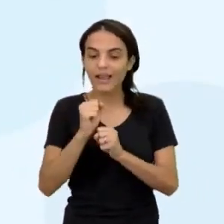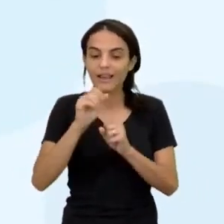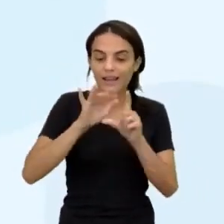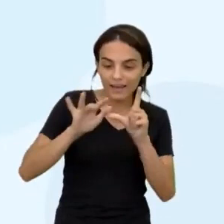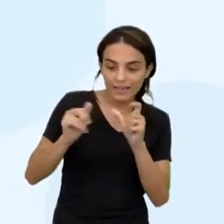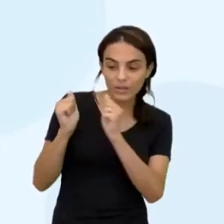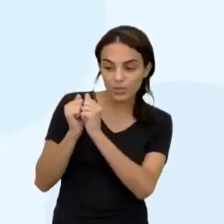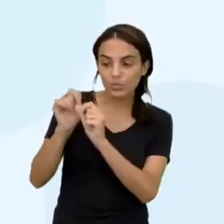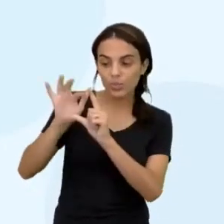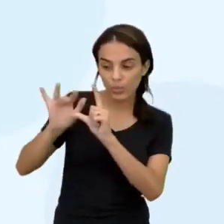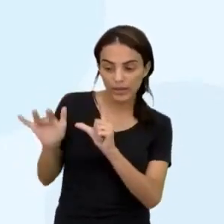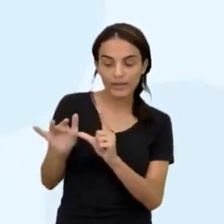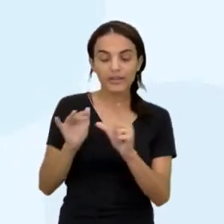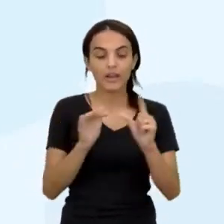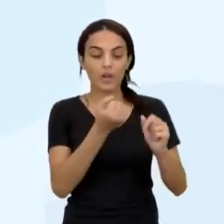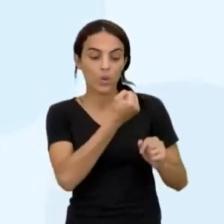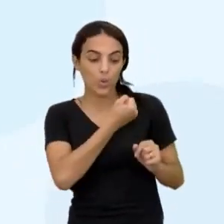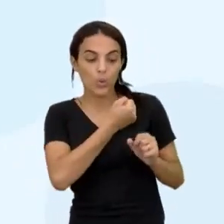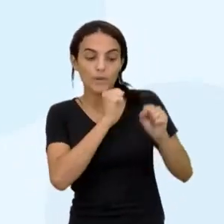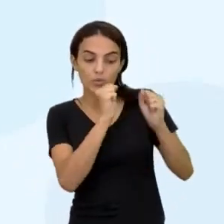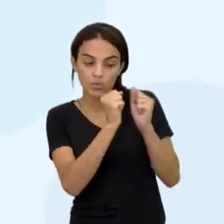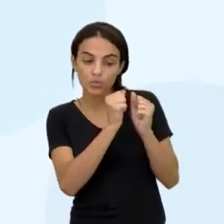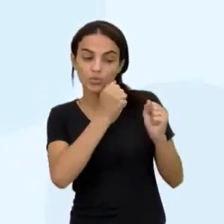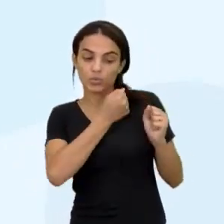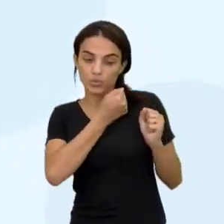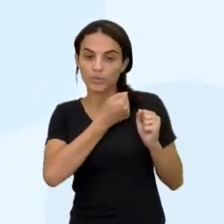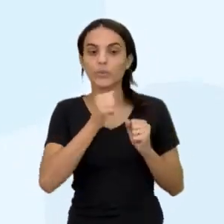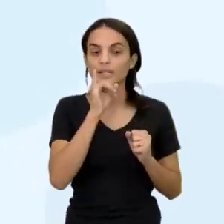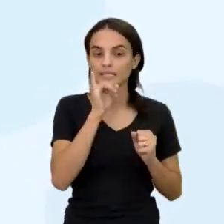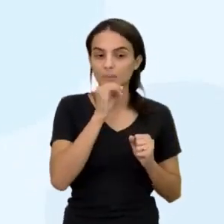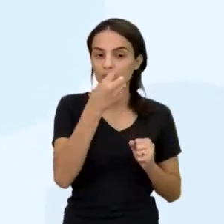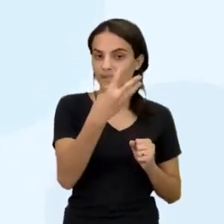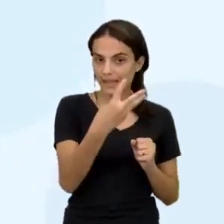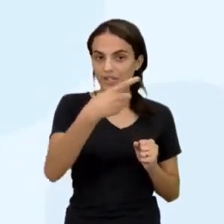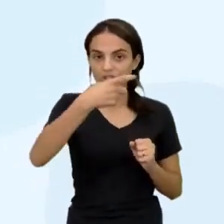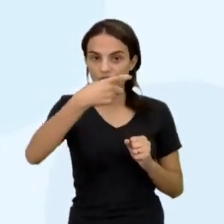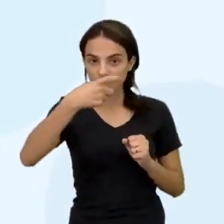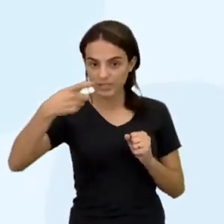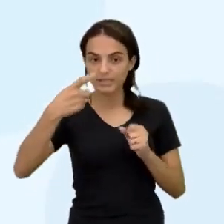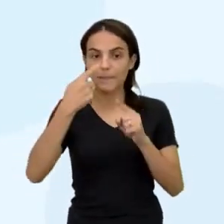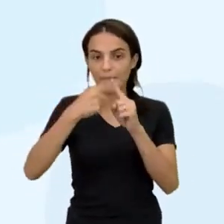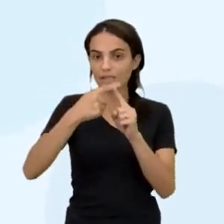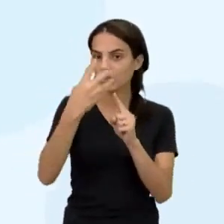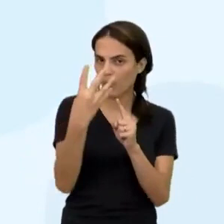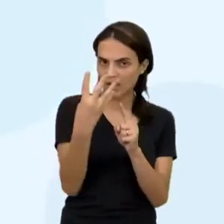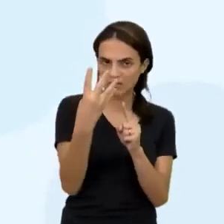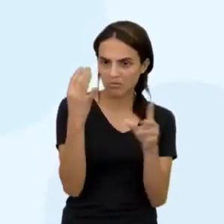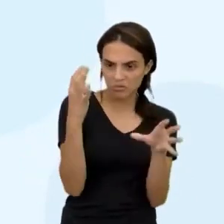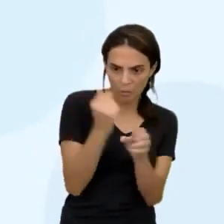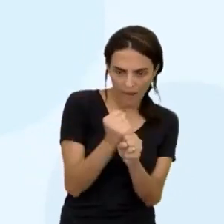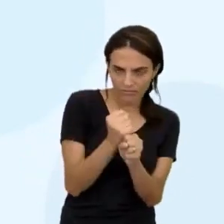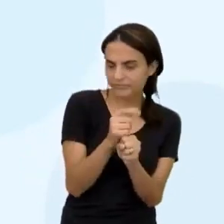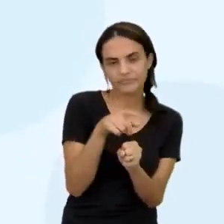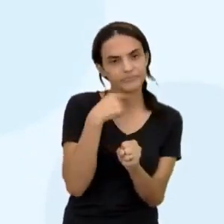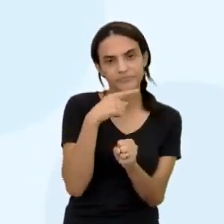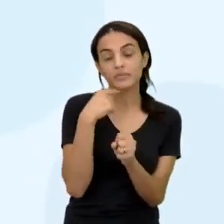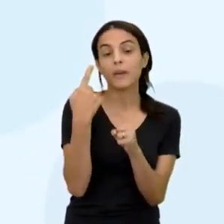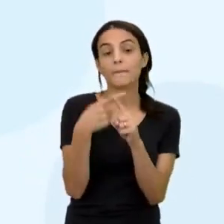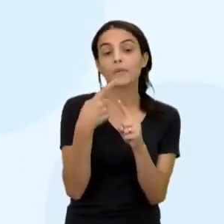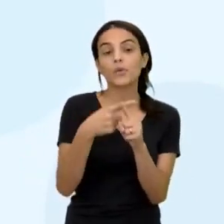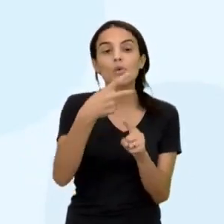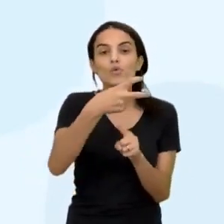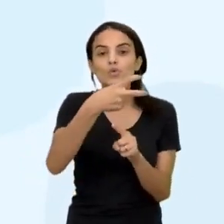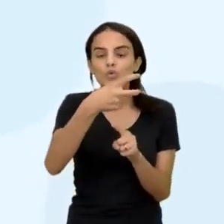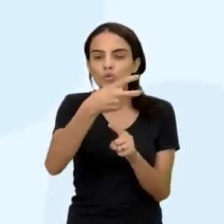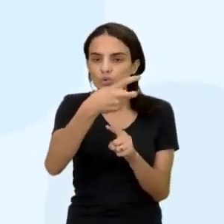com números. Por exemplo, ó, 3x mais 4 não dá para fazer conta nenhuma. Porque o x a gente não